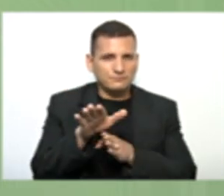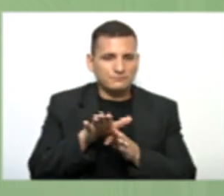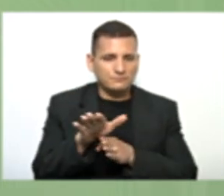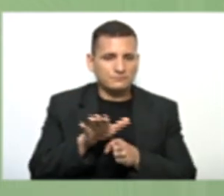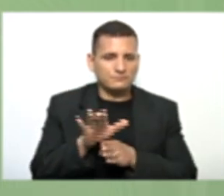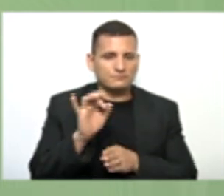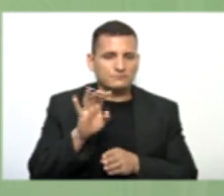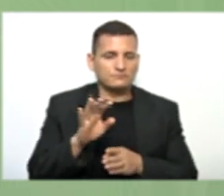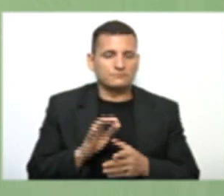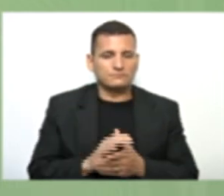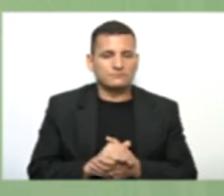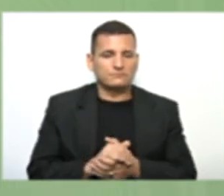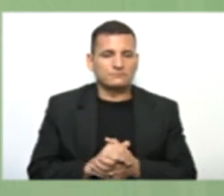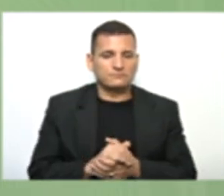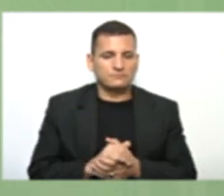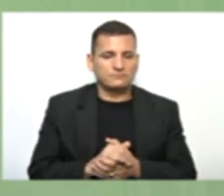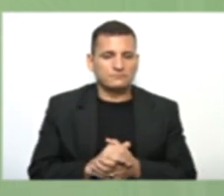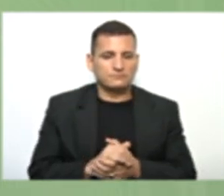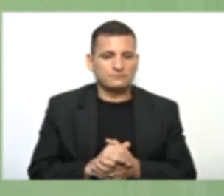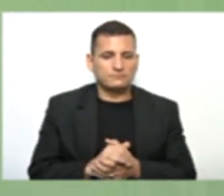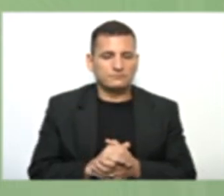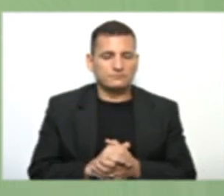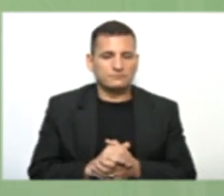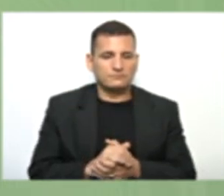tá? Que essa questão do